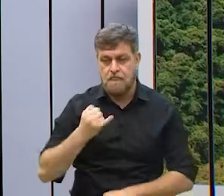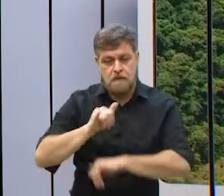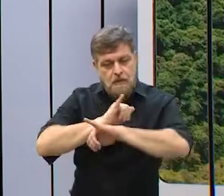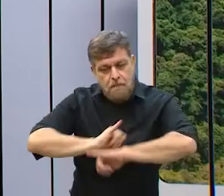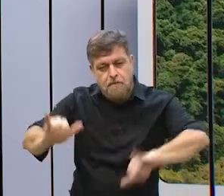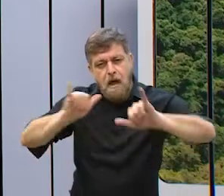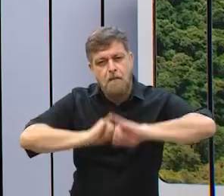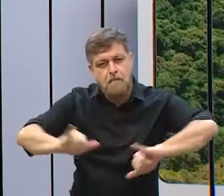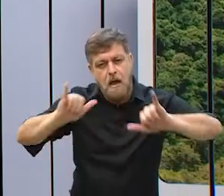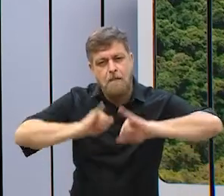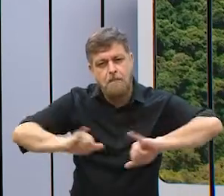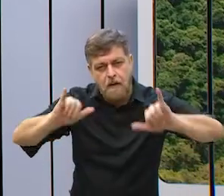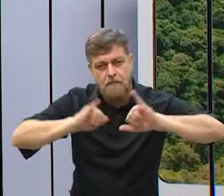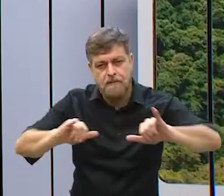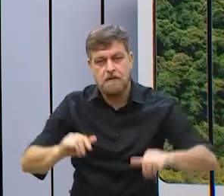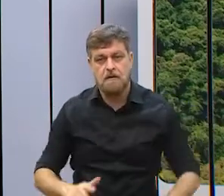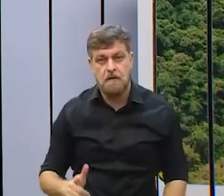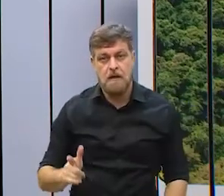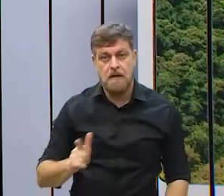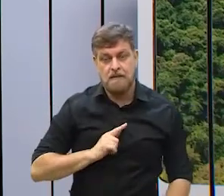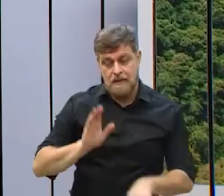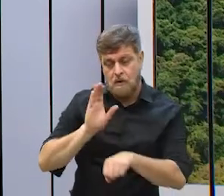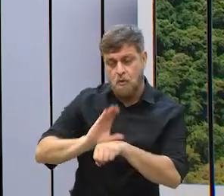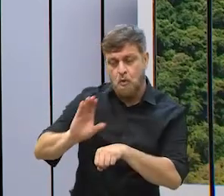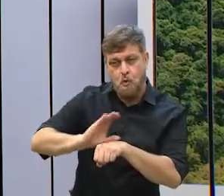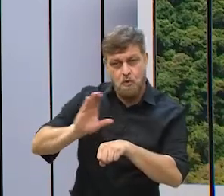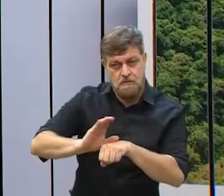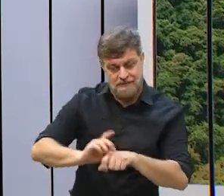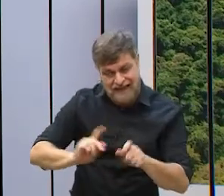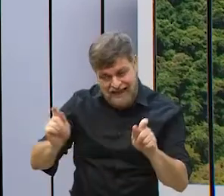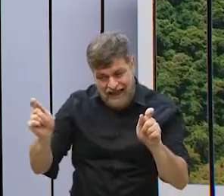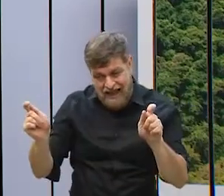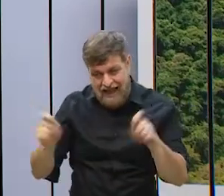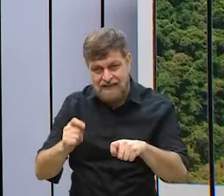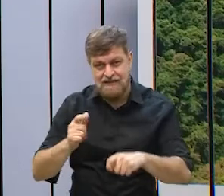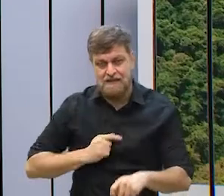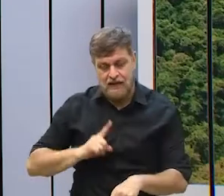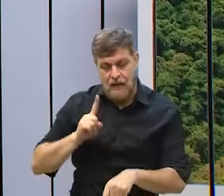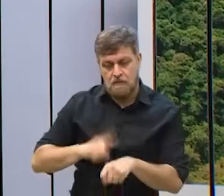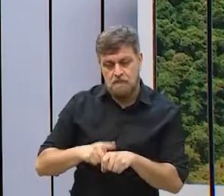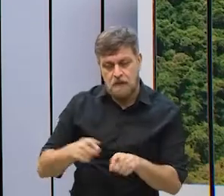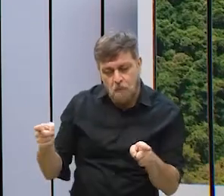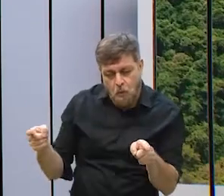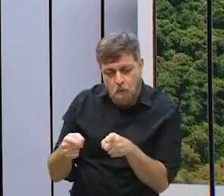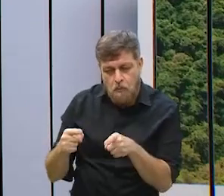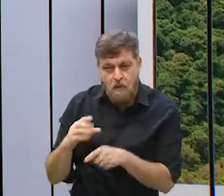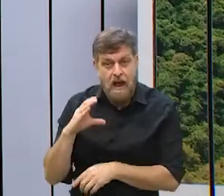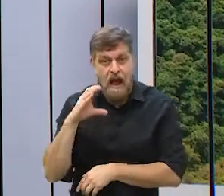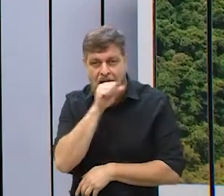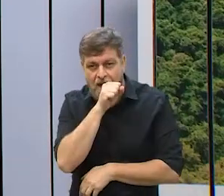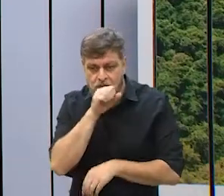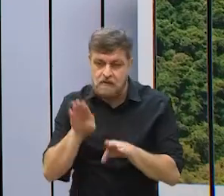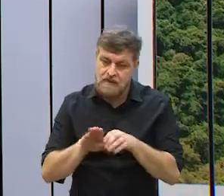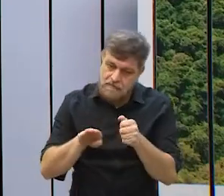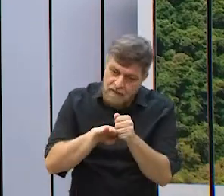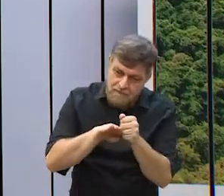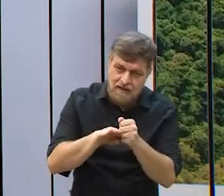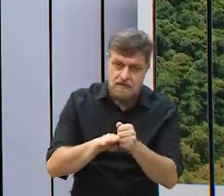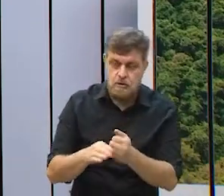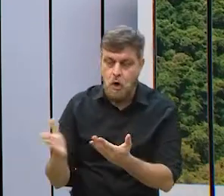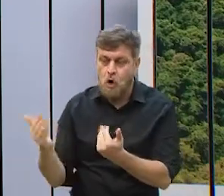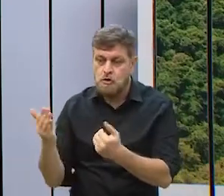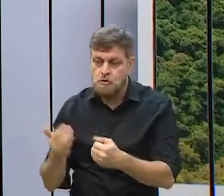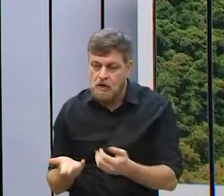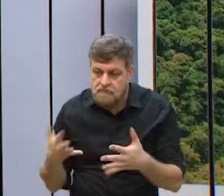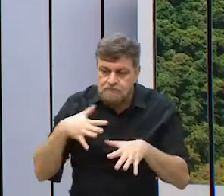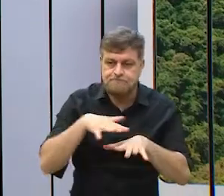seja divulgado, e que haja cursos que possibilitem, neste curto, médio e longo prazo, a inserção desse jovem, das